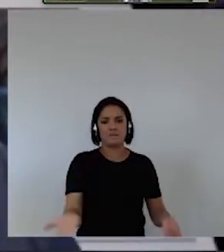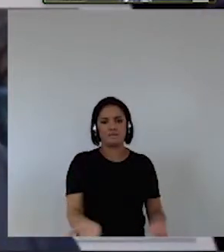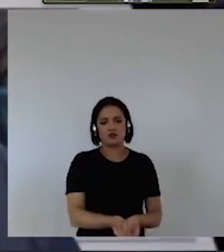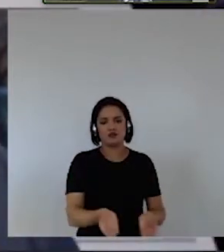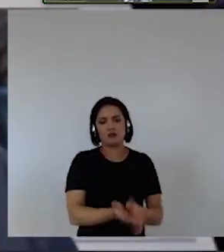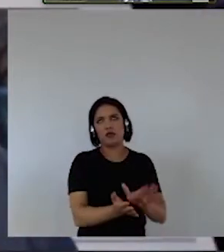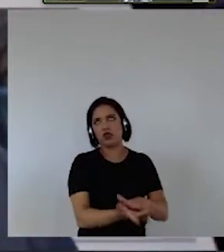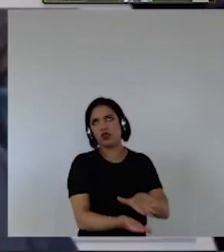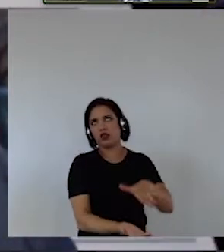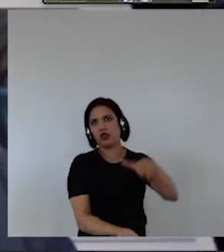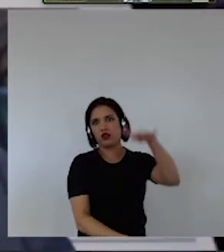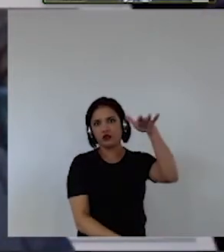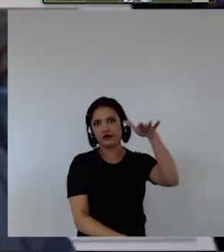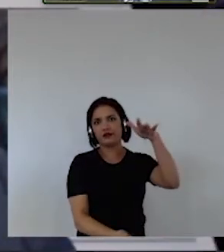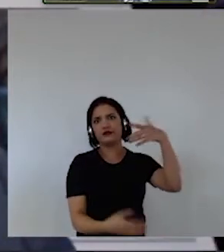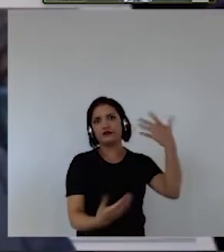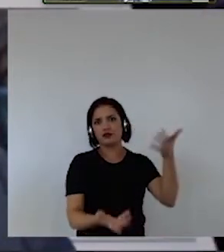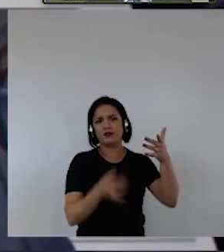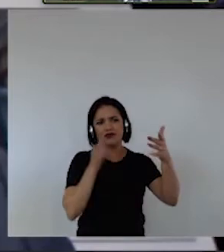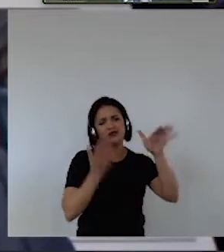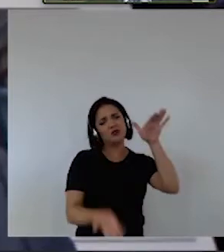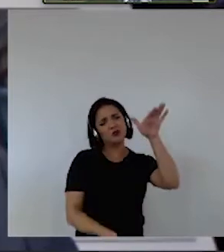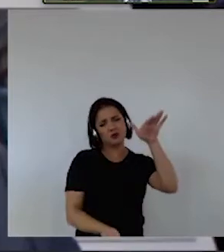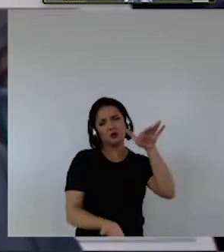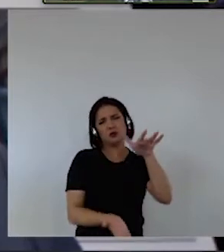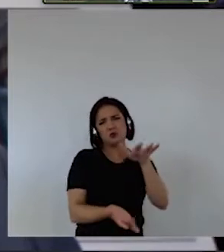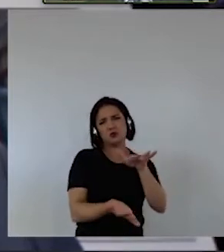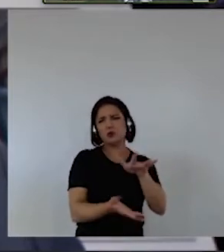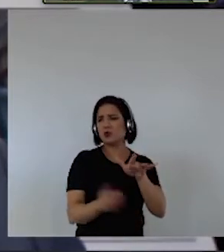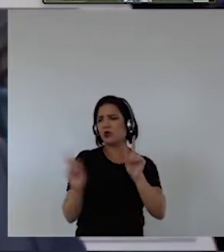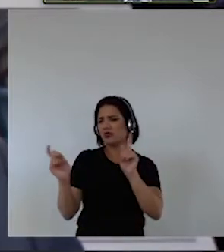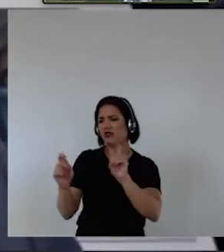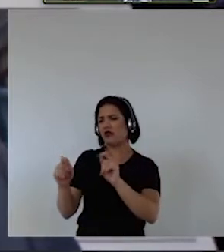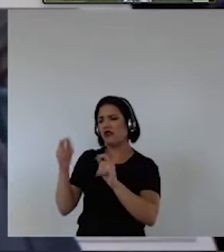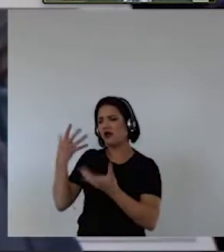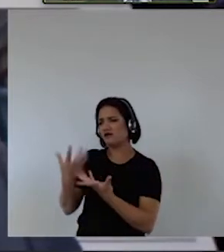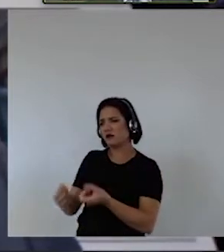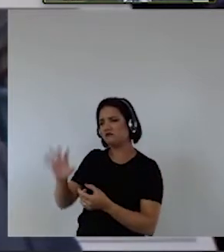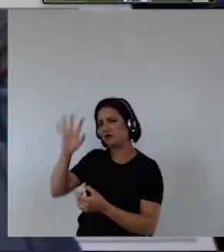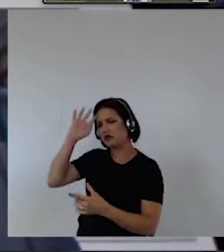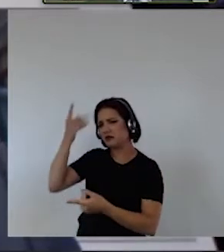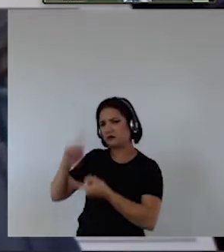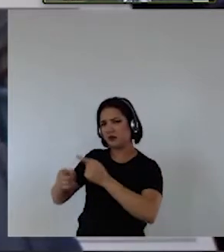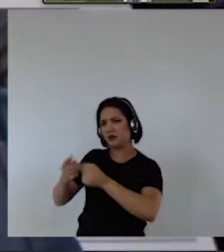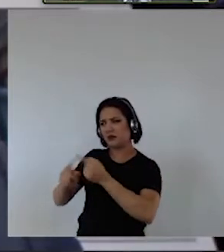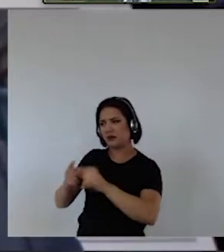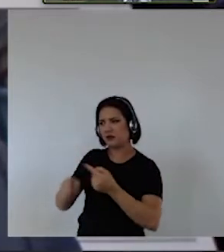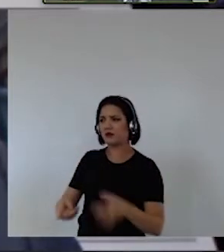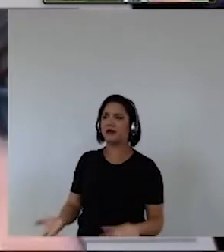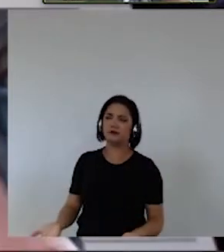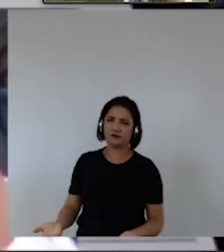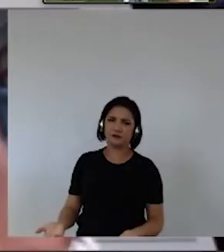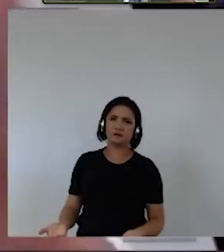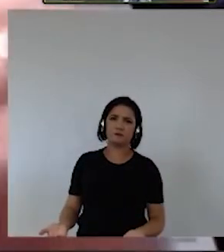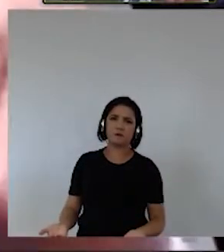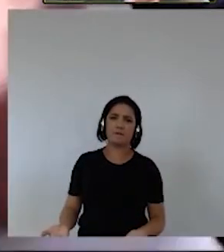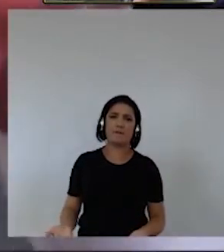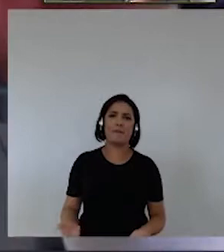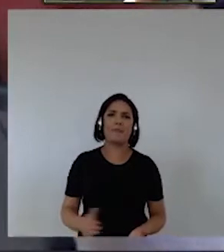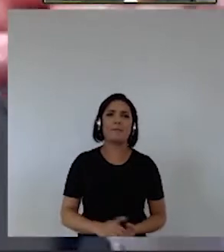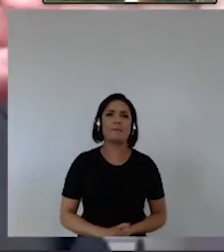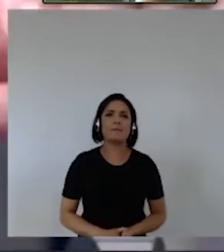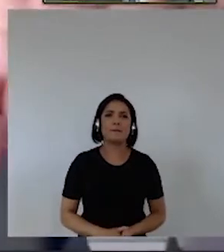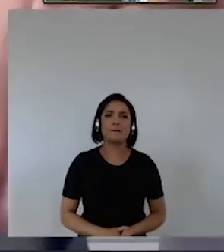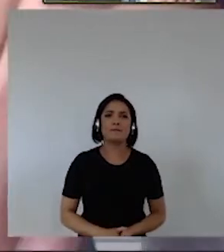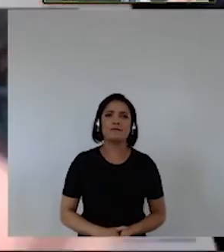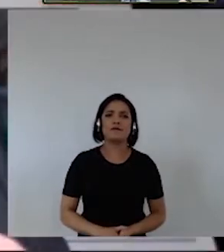que já, enfim, durante anos, com CPC novo e com multirões, a gente conseguiu diminuir os processos, a gente está aumentando de